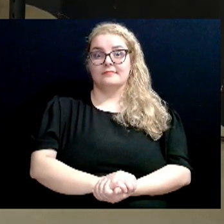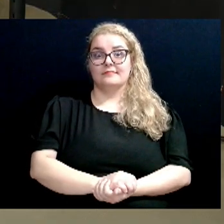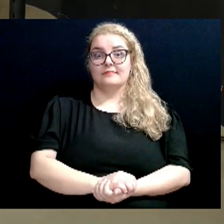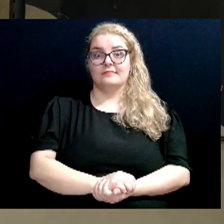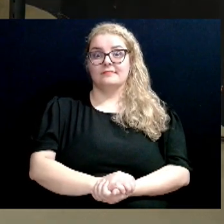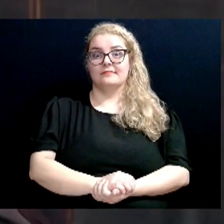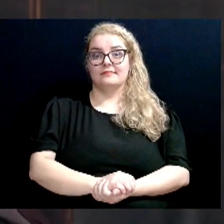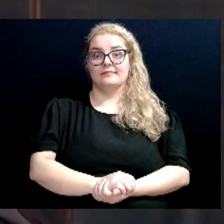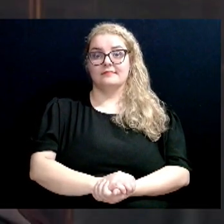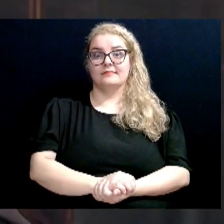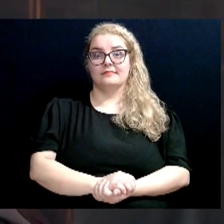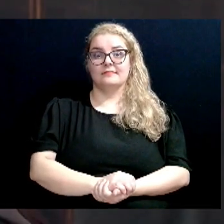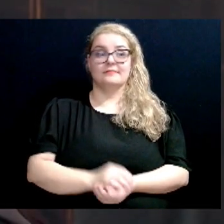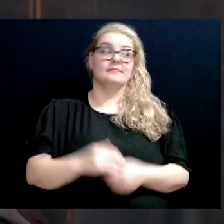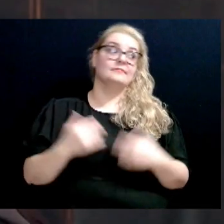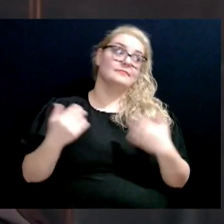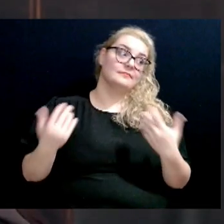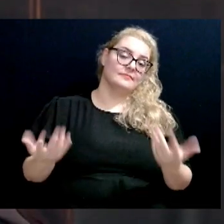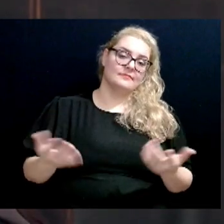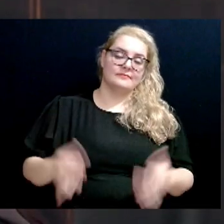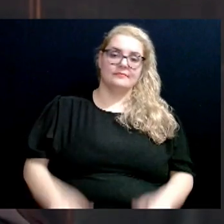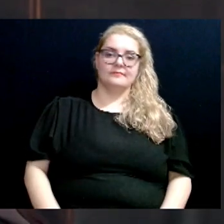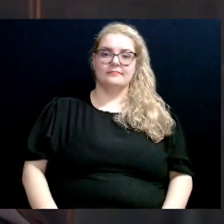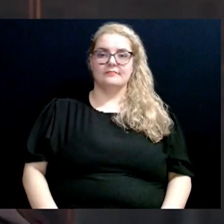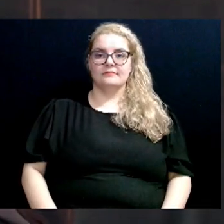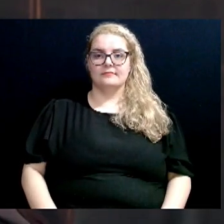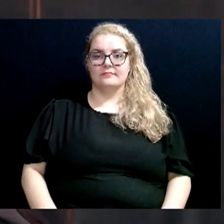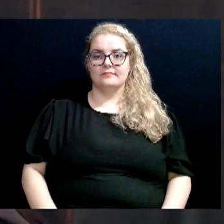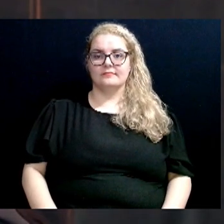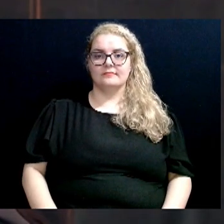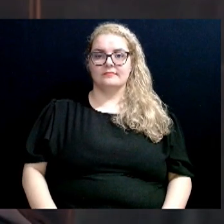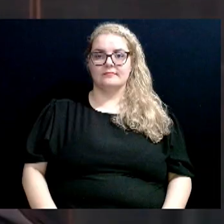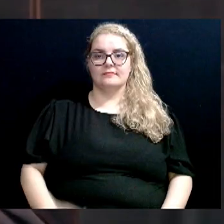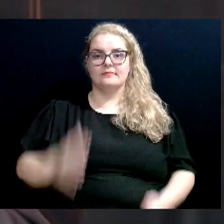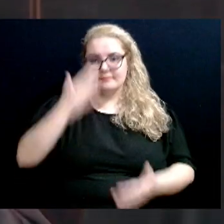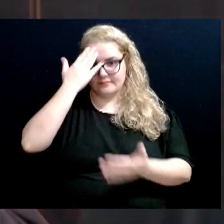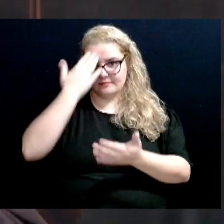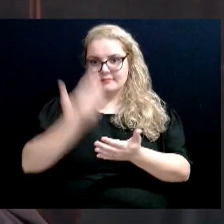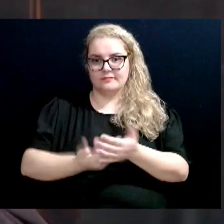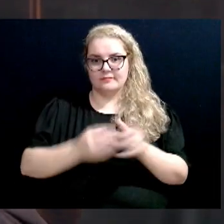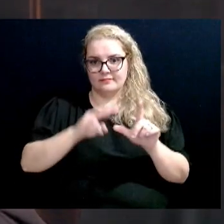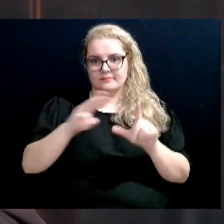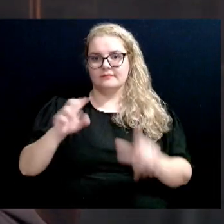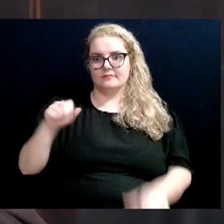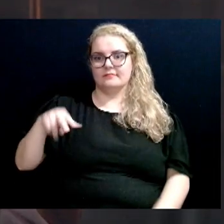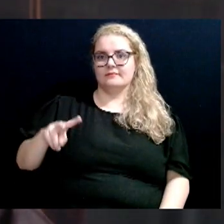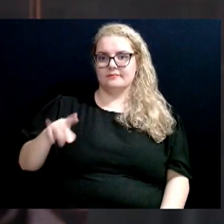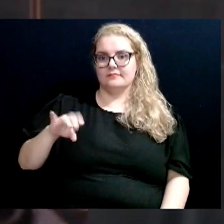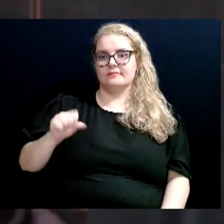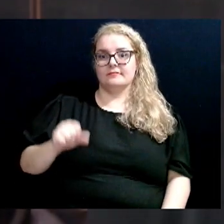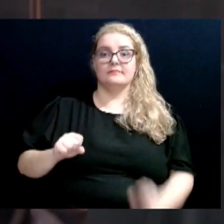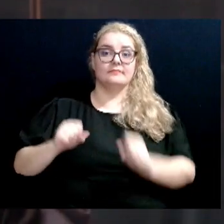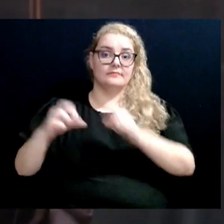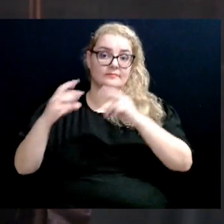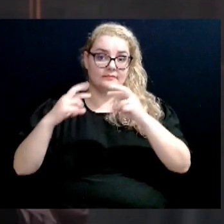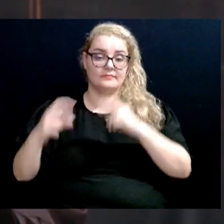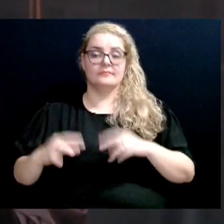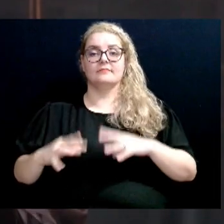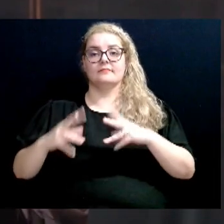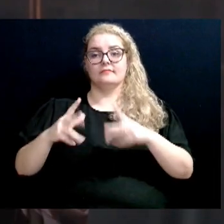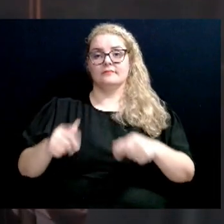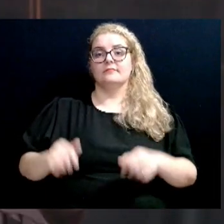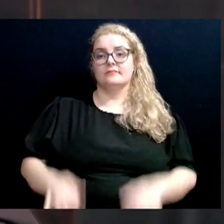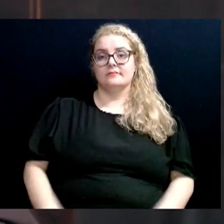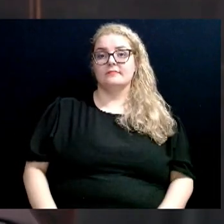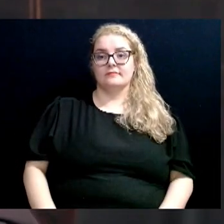Bom, eu creio que tem no site da Anvisa, não é? Sim. Ele pode checar todas as marcas